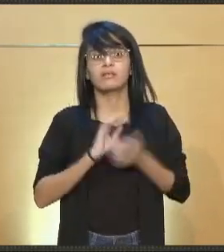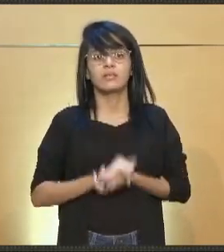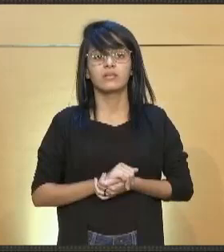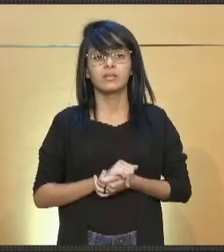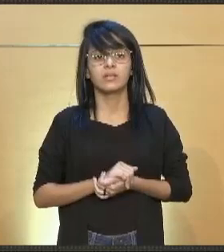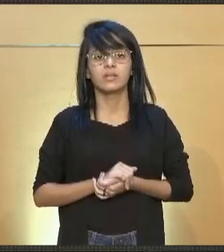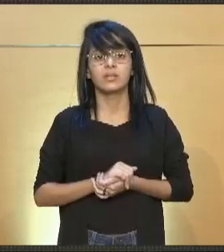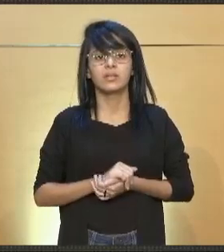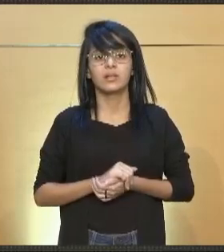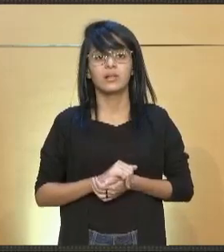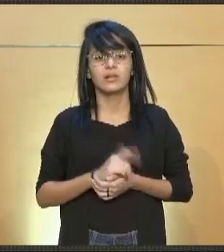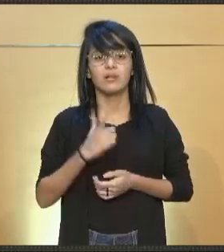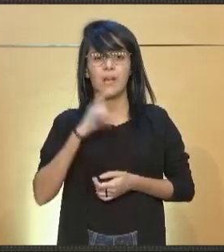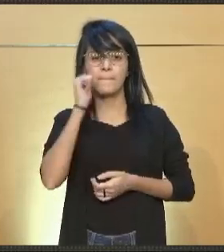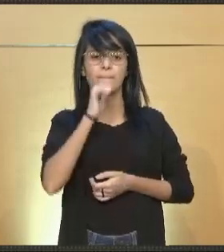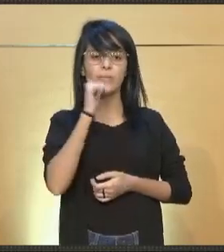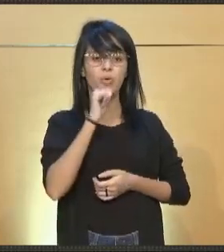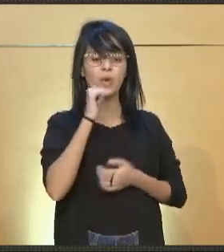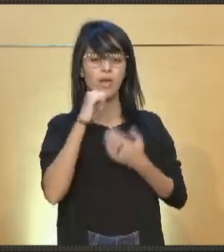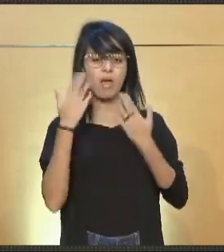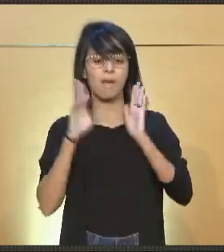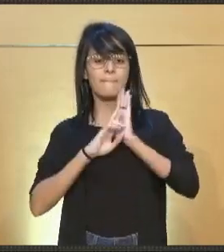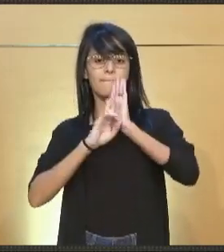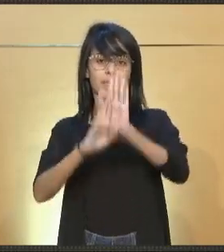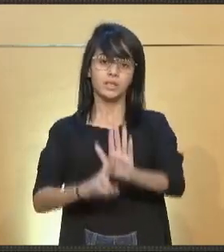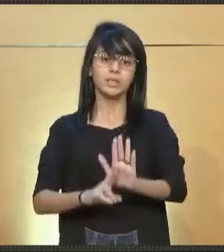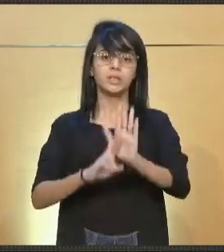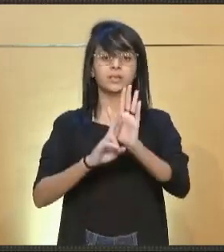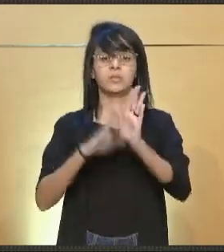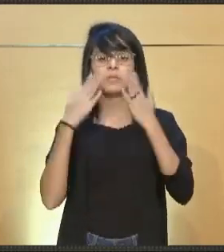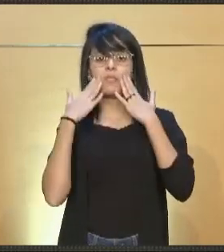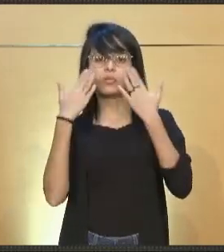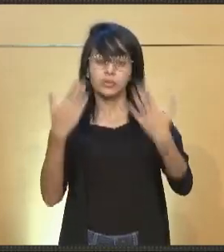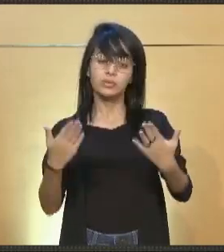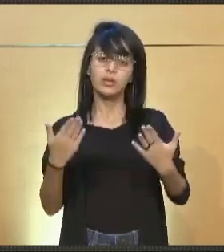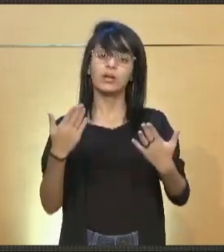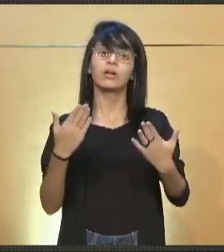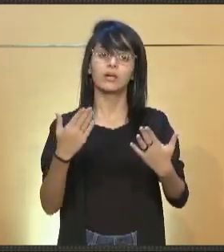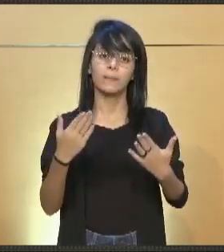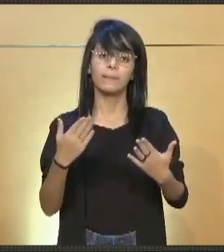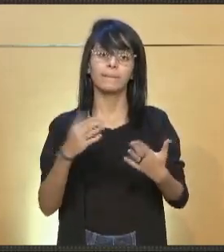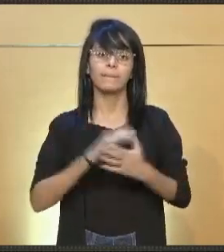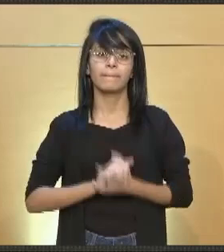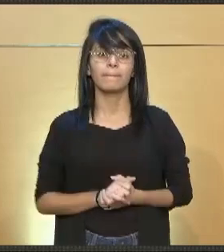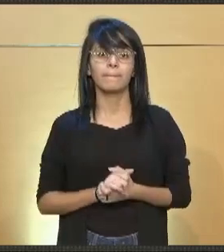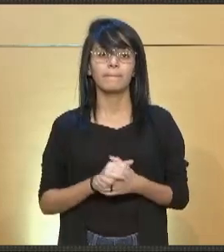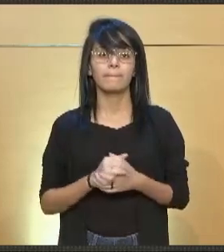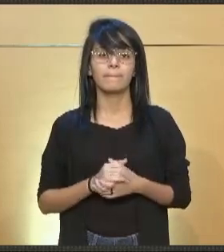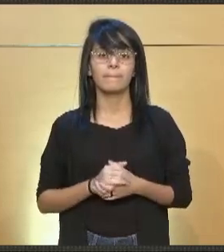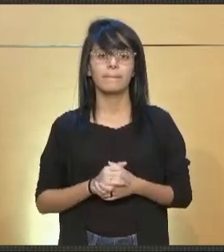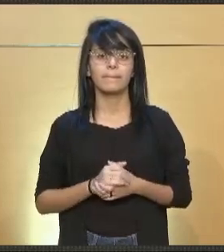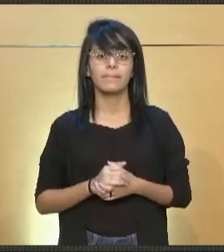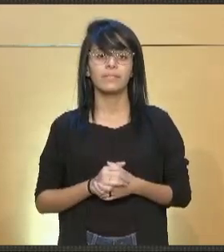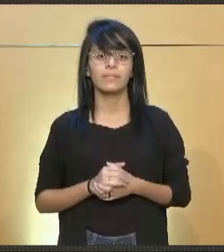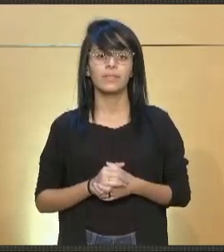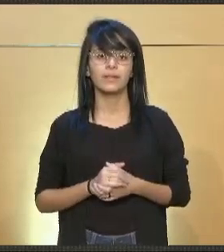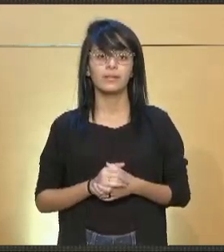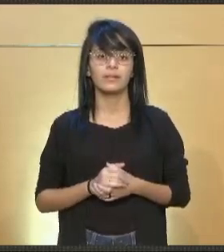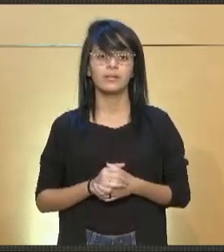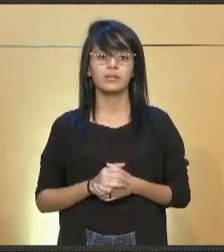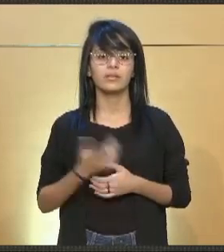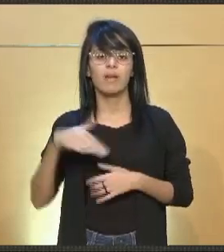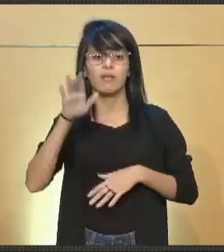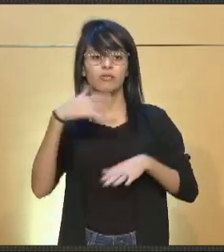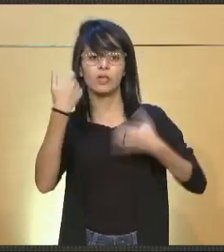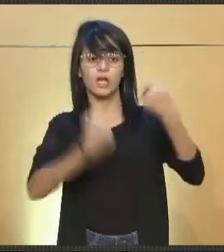ver o produto, você tem a figura da mulher para expô-la e a expondo dessa maneira também produzindo nela a ideia do que aquele que vai comprar aquele carro,